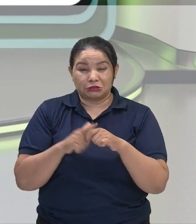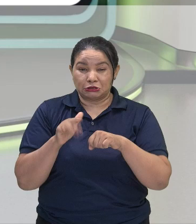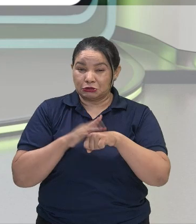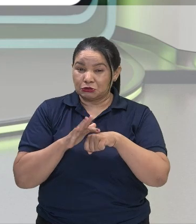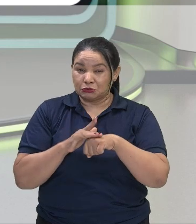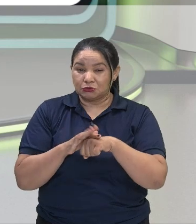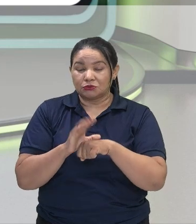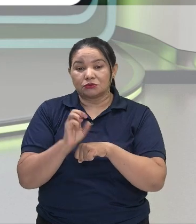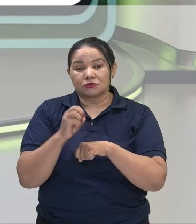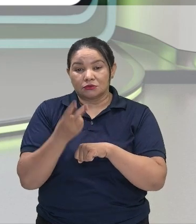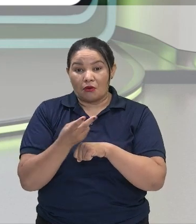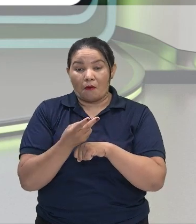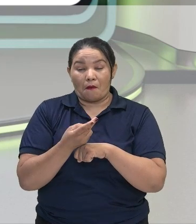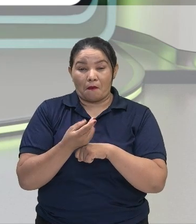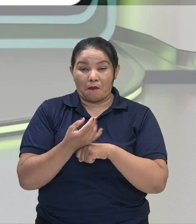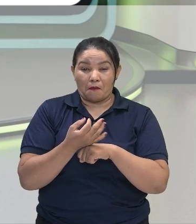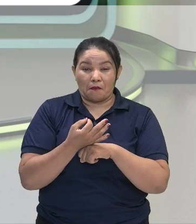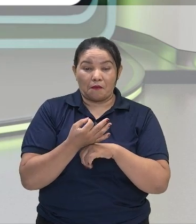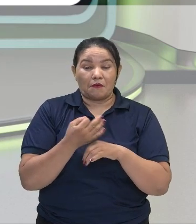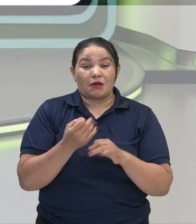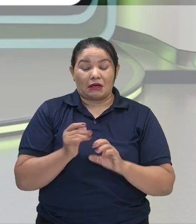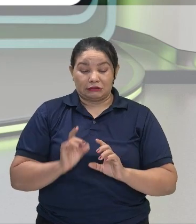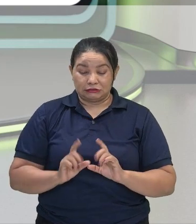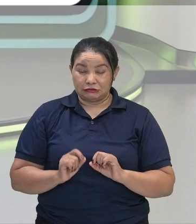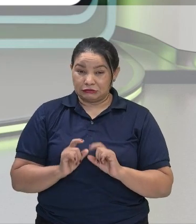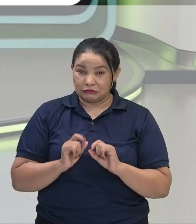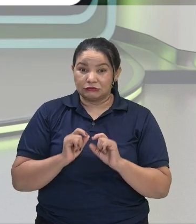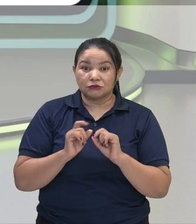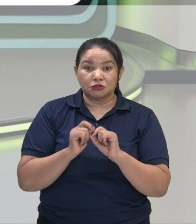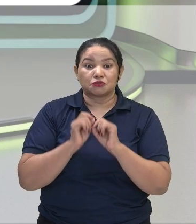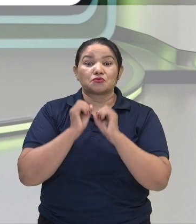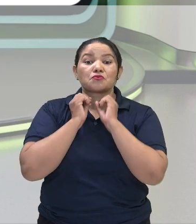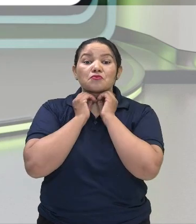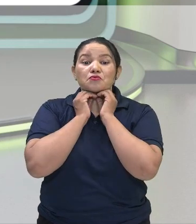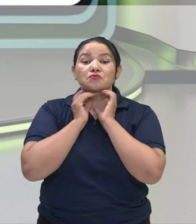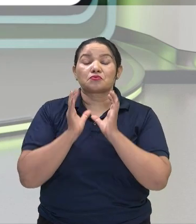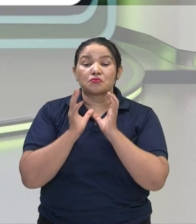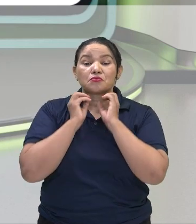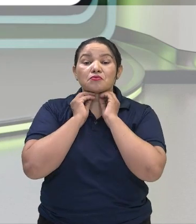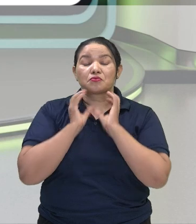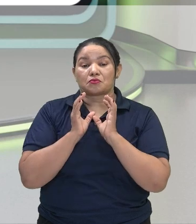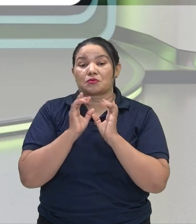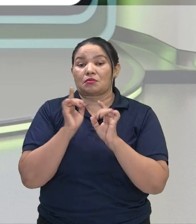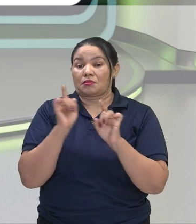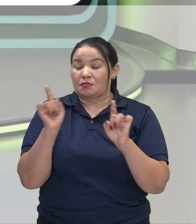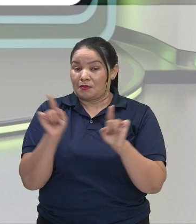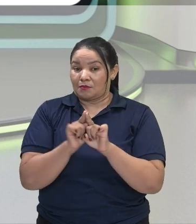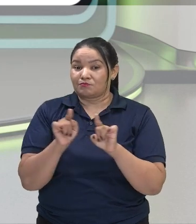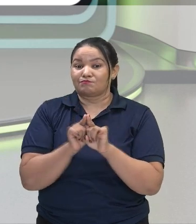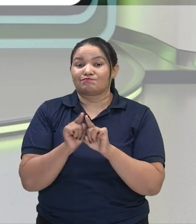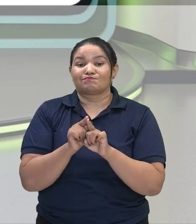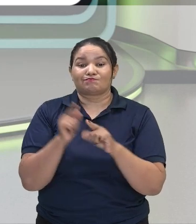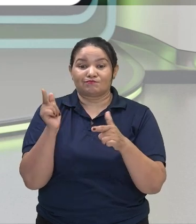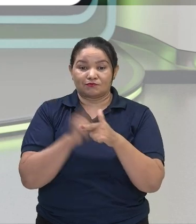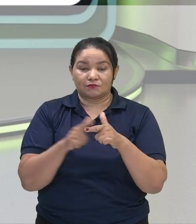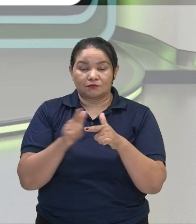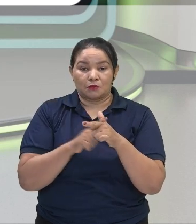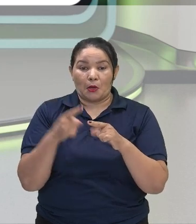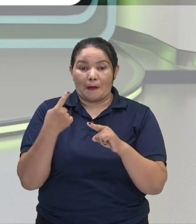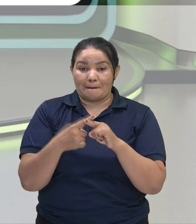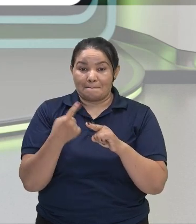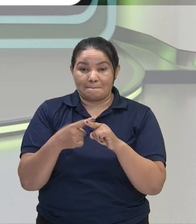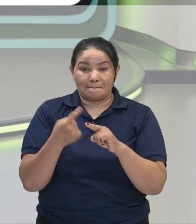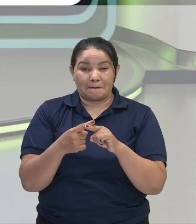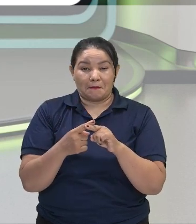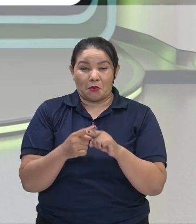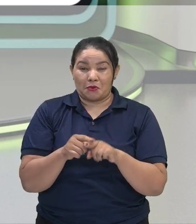a longo prazo também, como câncer, né, de tireoide, tá? E o que foi que aconteceu? Foi um superaquecimento,